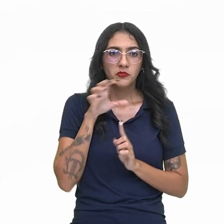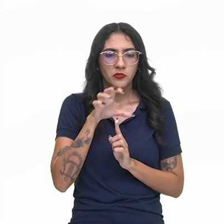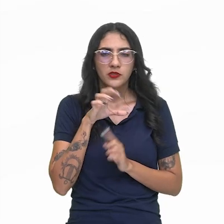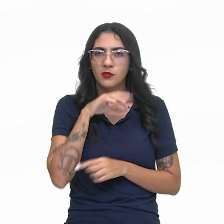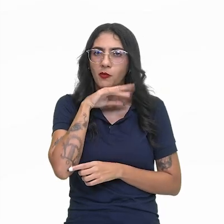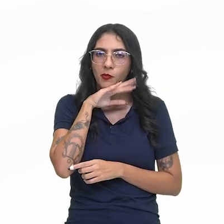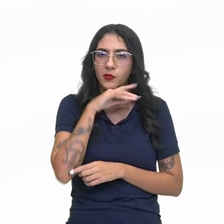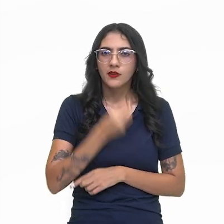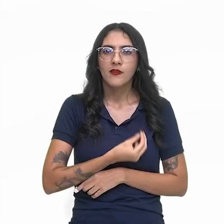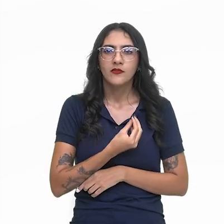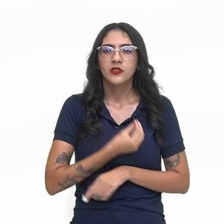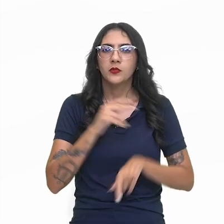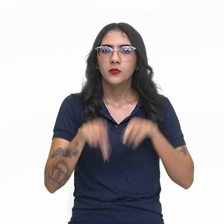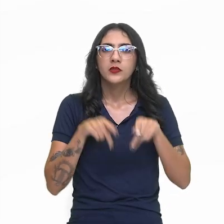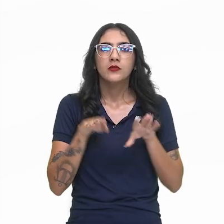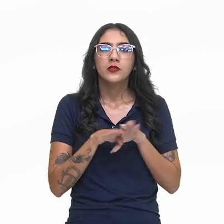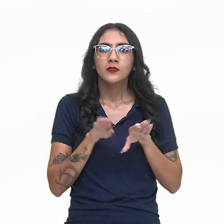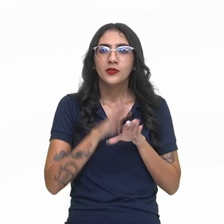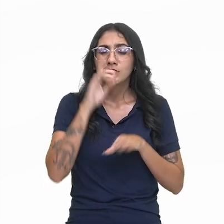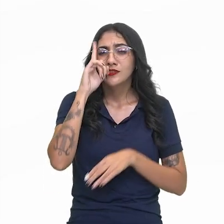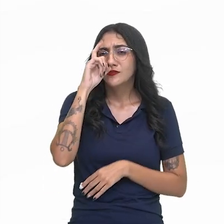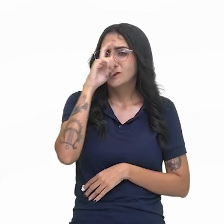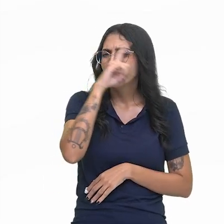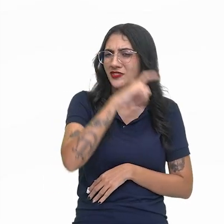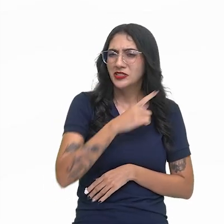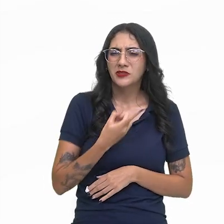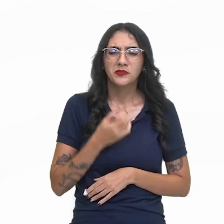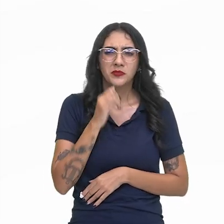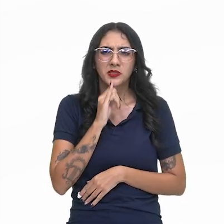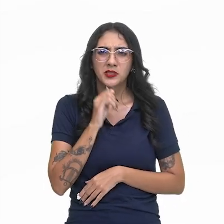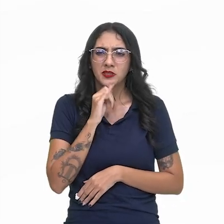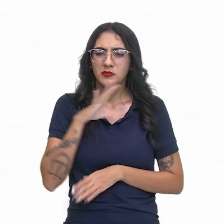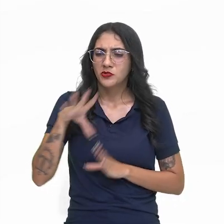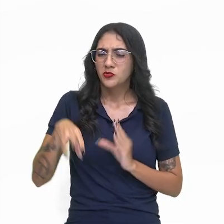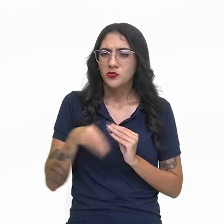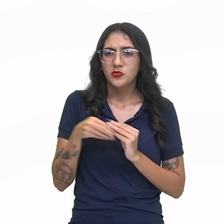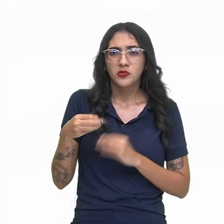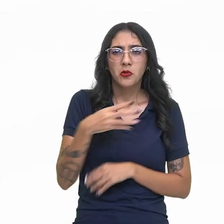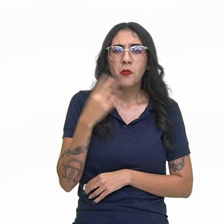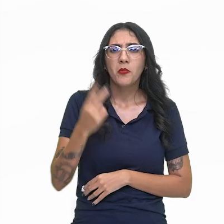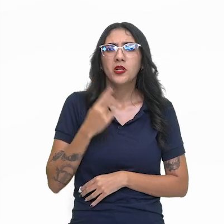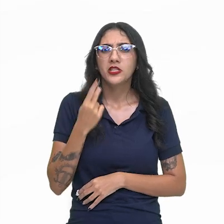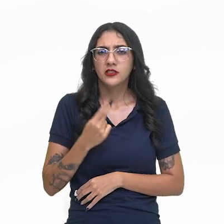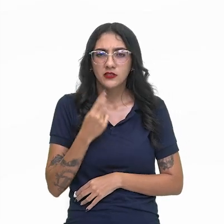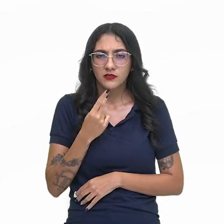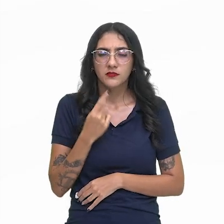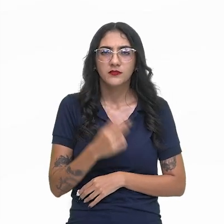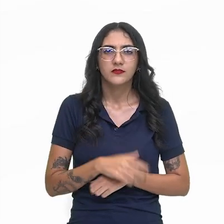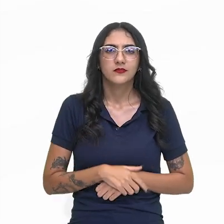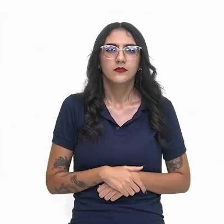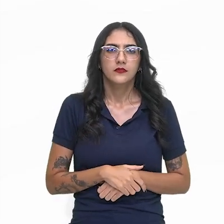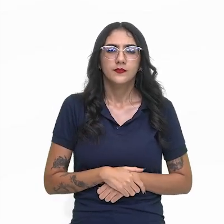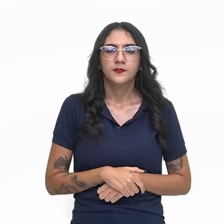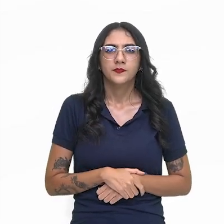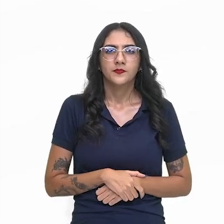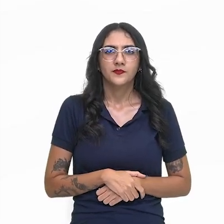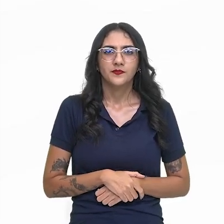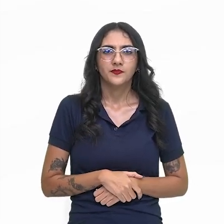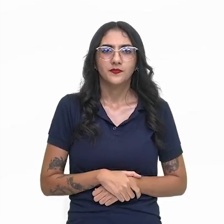população e dificultou a implementação de políticas públicas. Vou mostrar para vocês